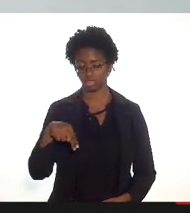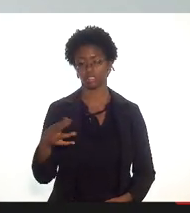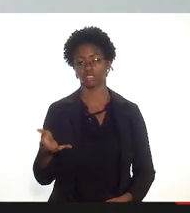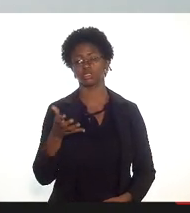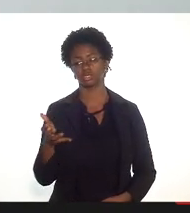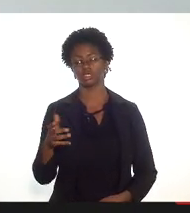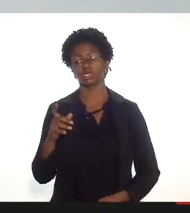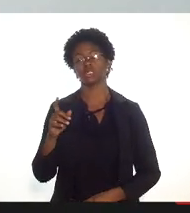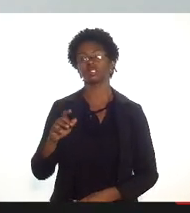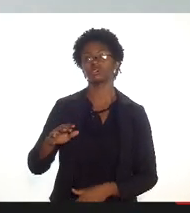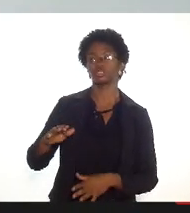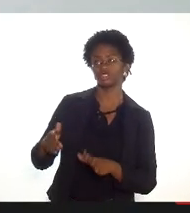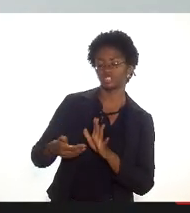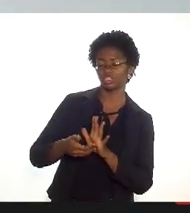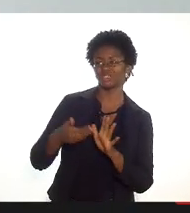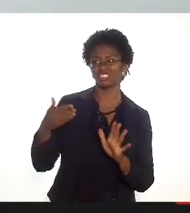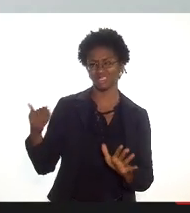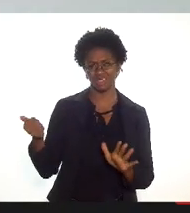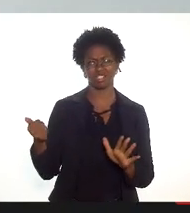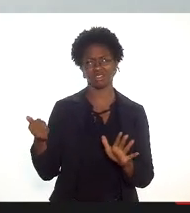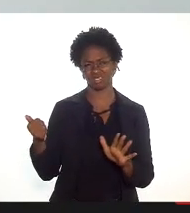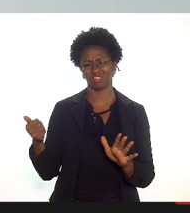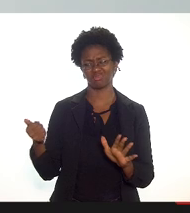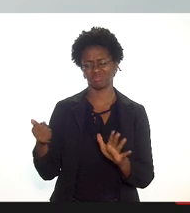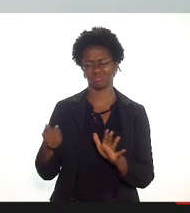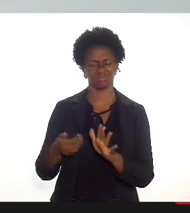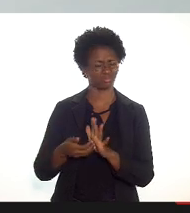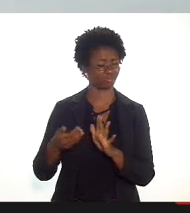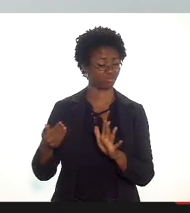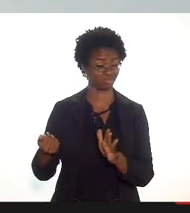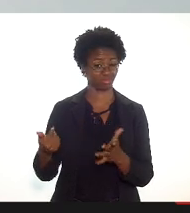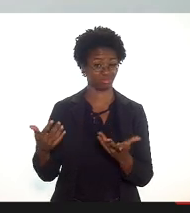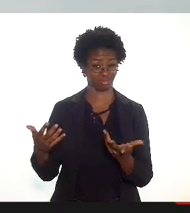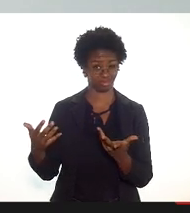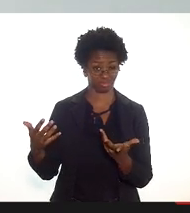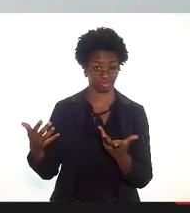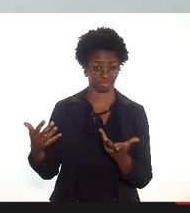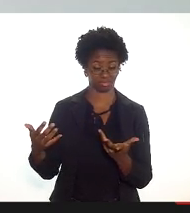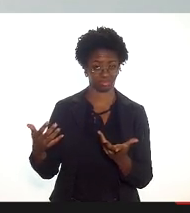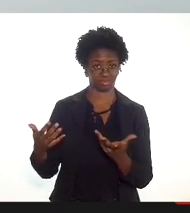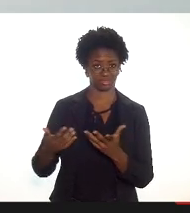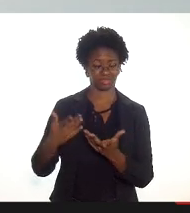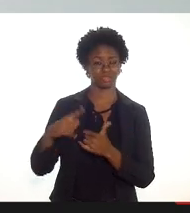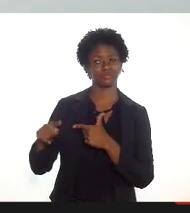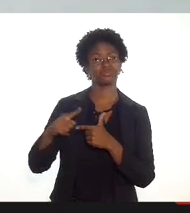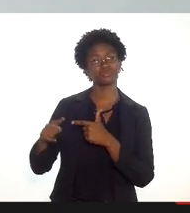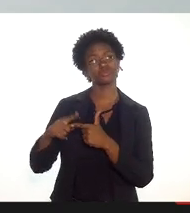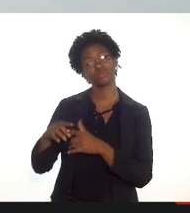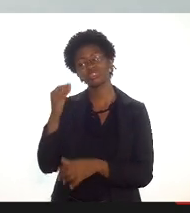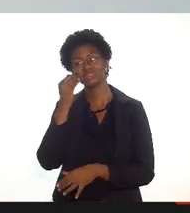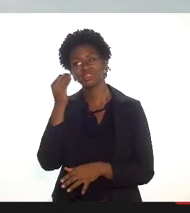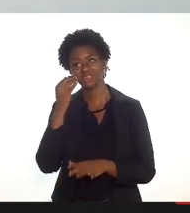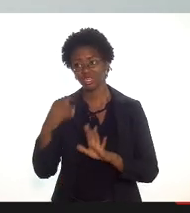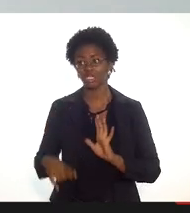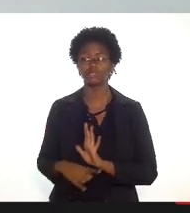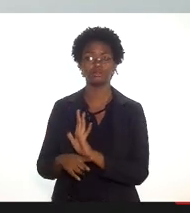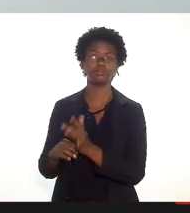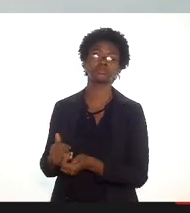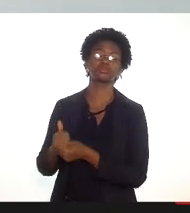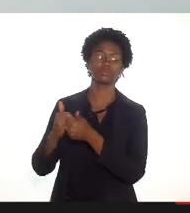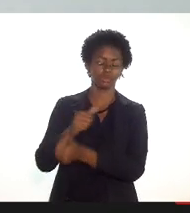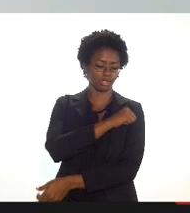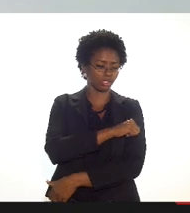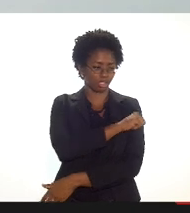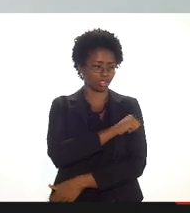negligência, a imprudência e a imperícia da equipe de enfermagem, né, em prol dessa sociedade. Só relembrando, e aí o